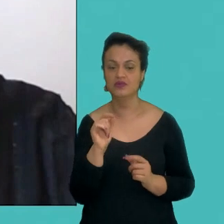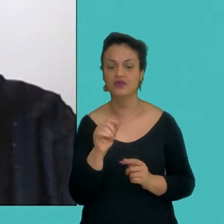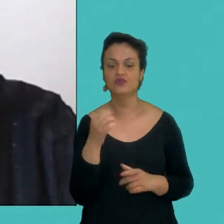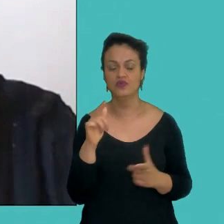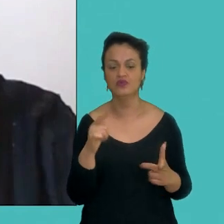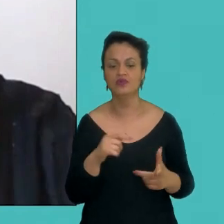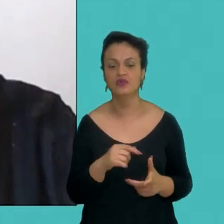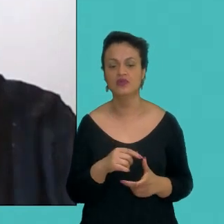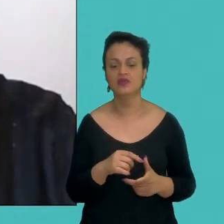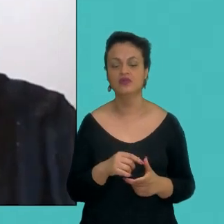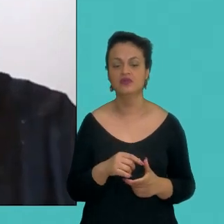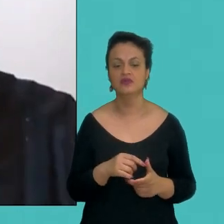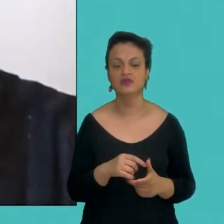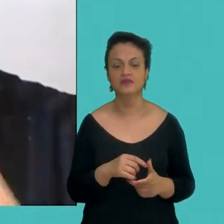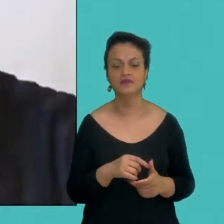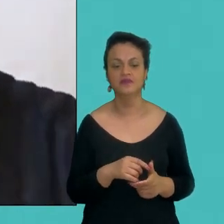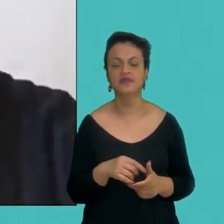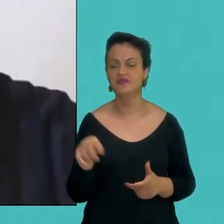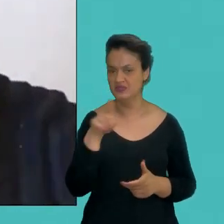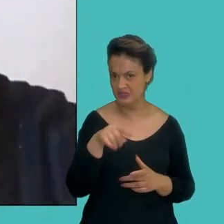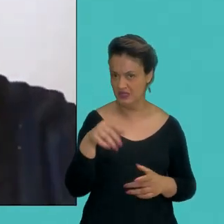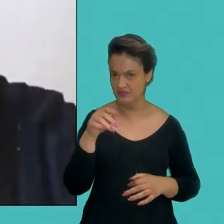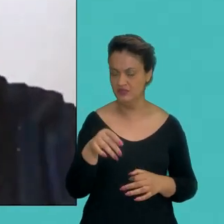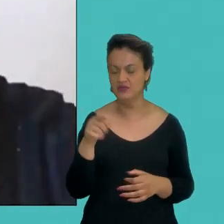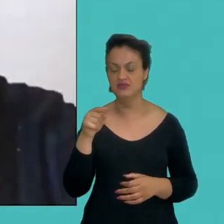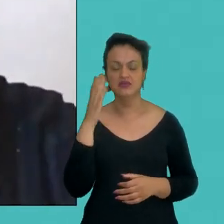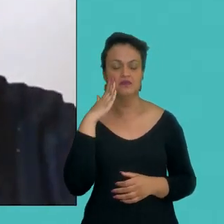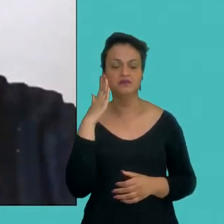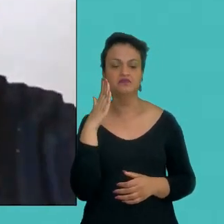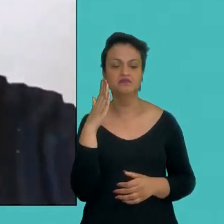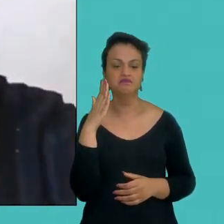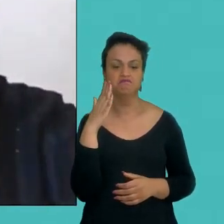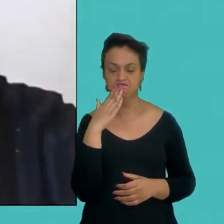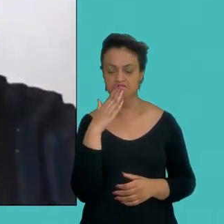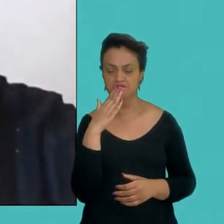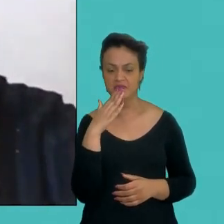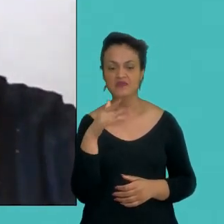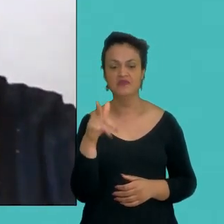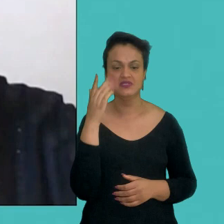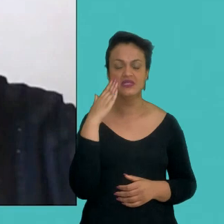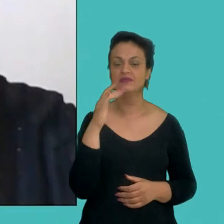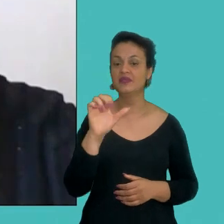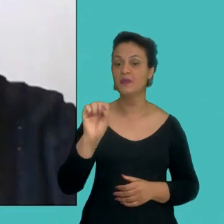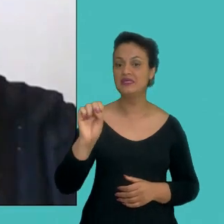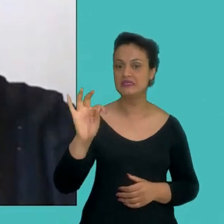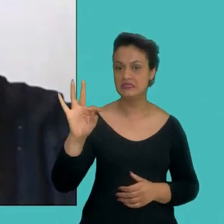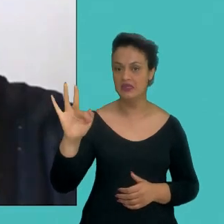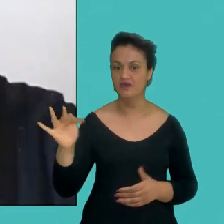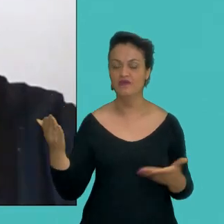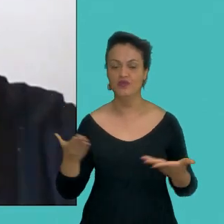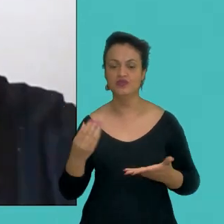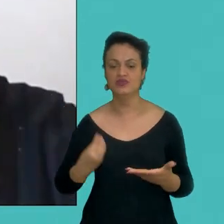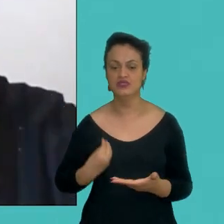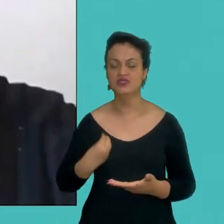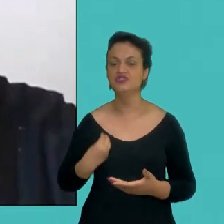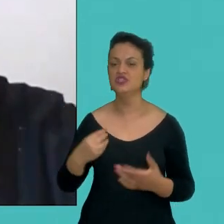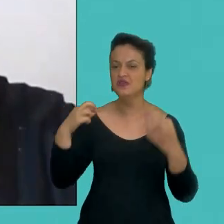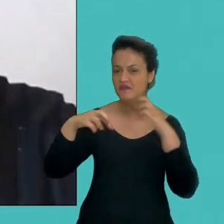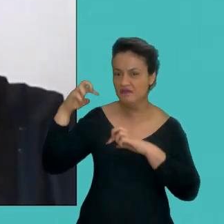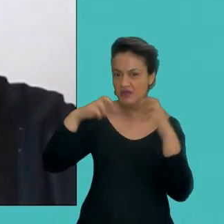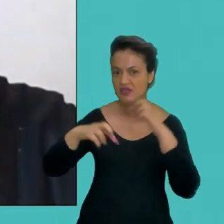conseguindo. E aí, de novo, vocês, operadores do campo de direito, isso é uma questão fascinante. Vocês têm o STF